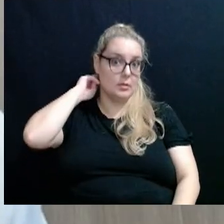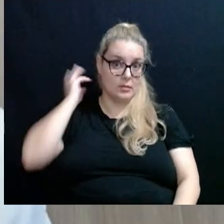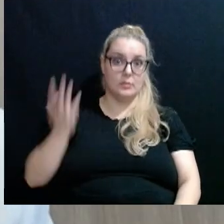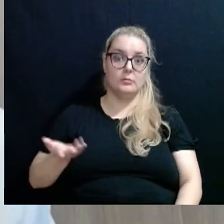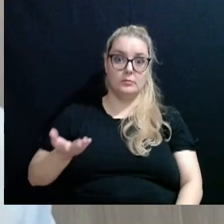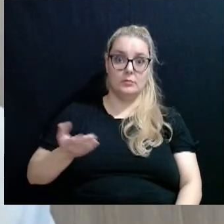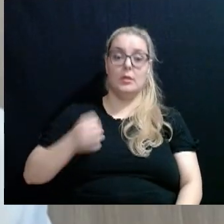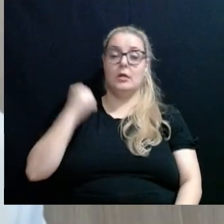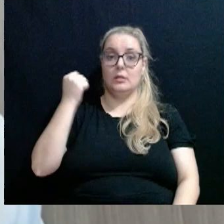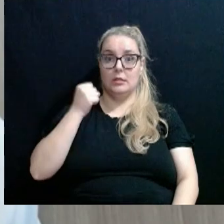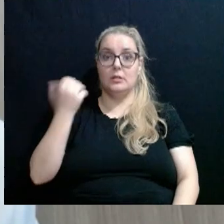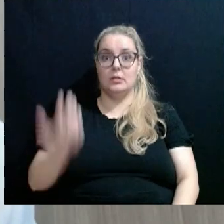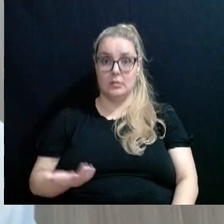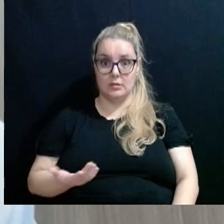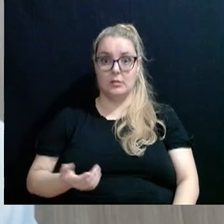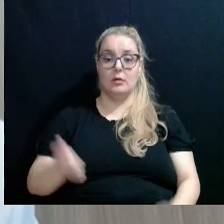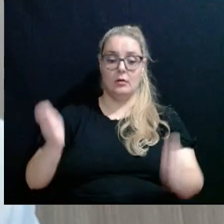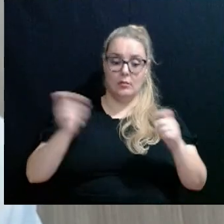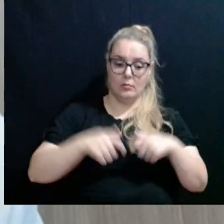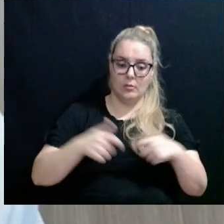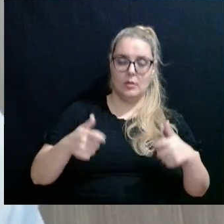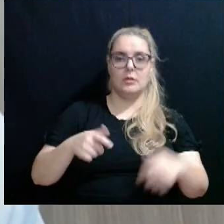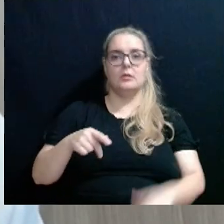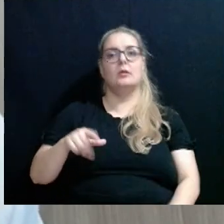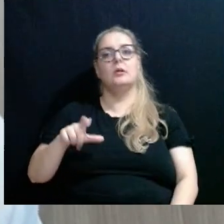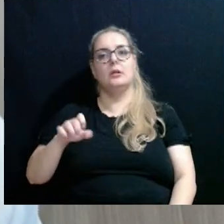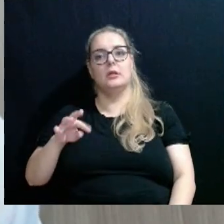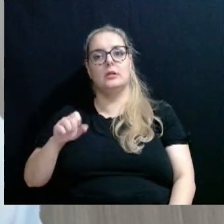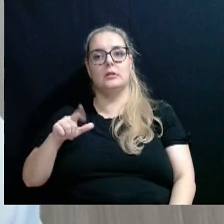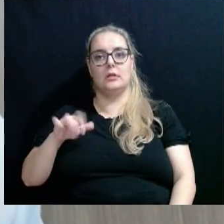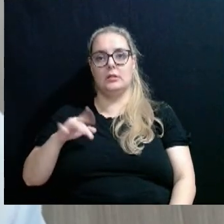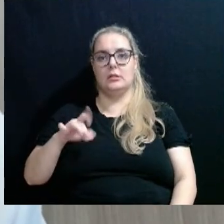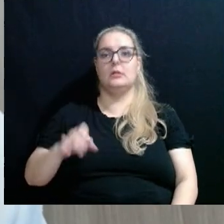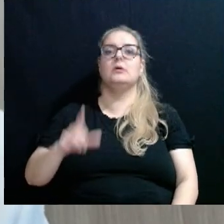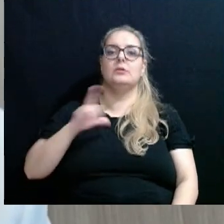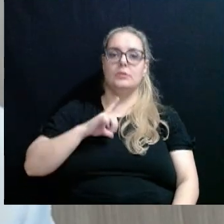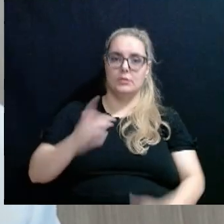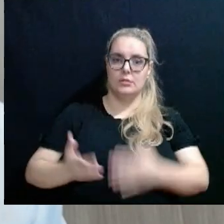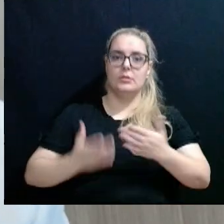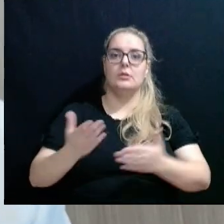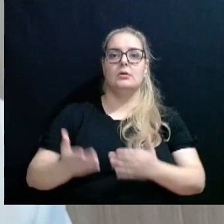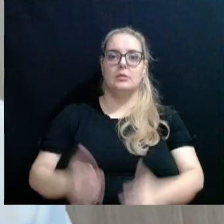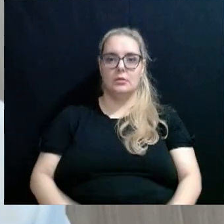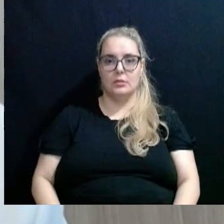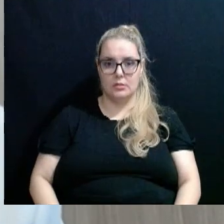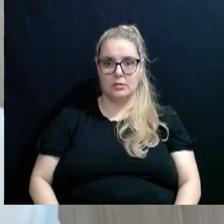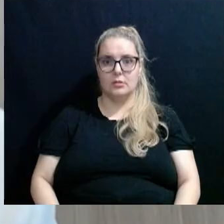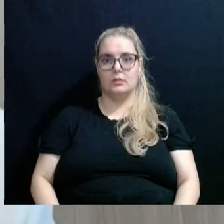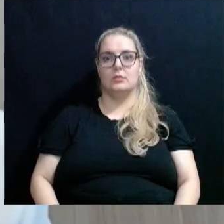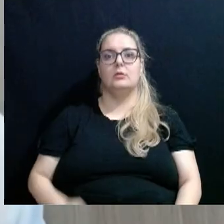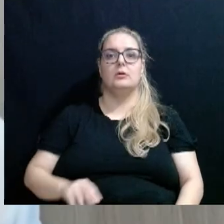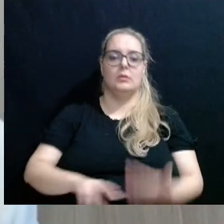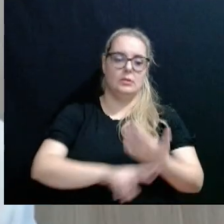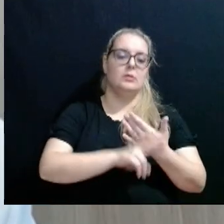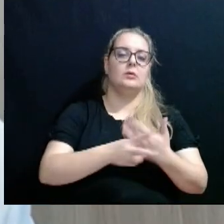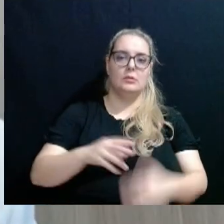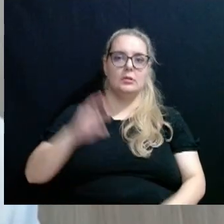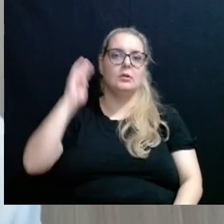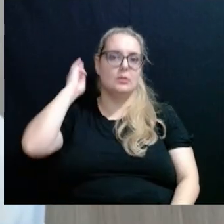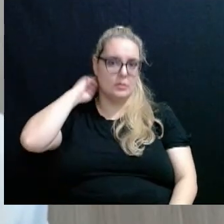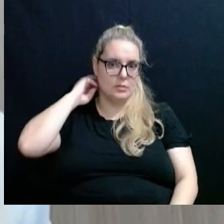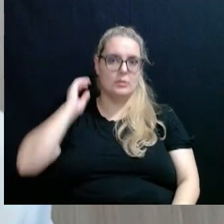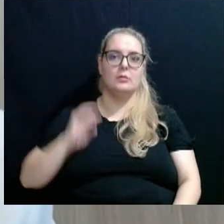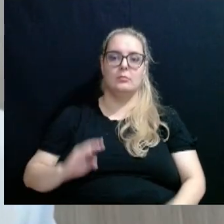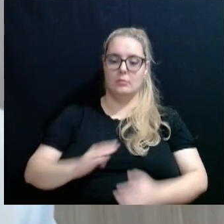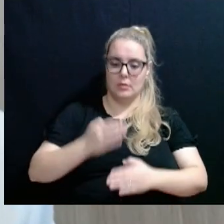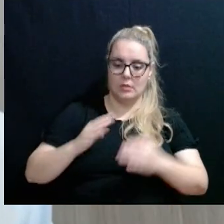meningite. Então, além da gravidade, potencial letalidade, a gente ainda tem que lidar com essa questão das sequelas